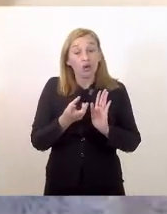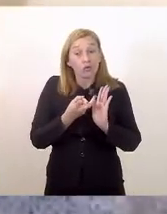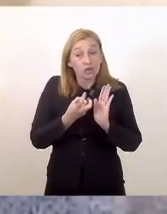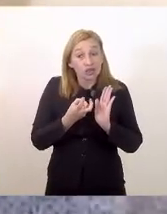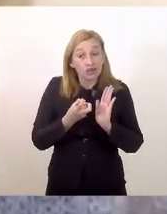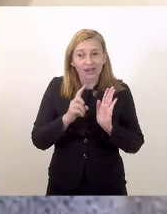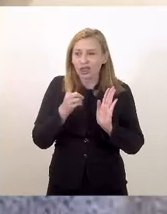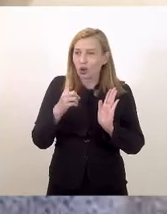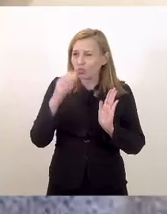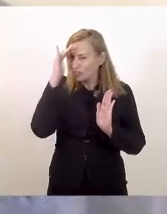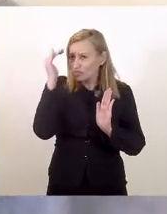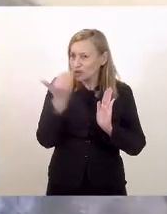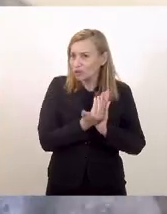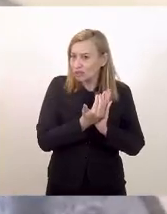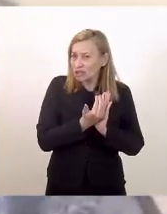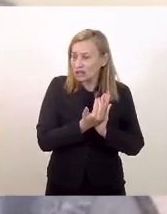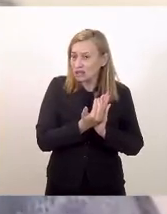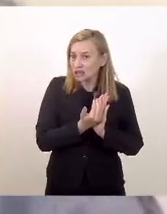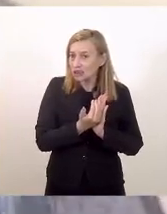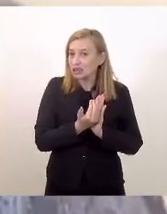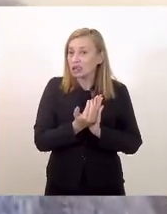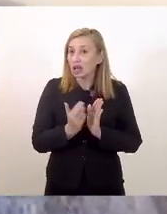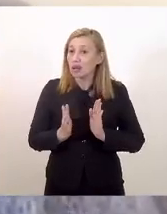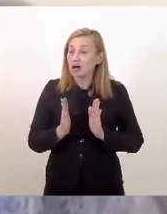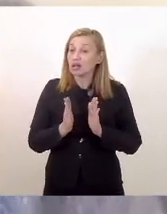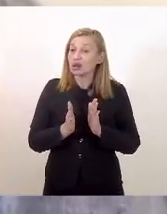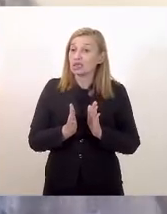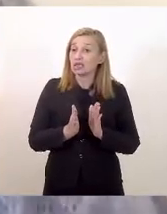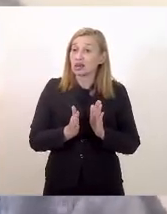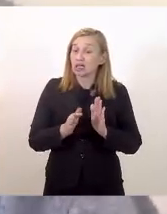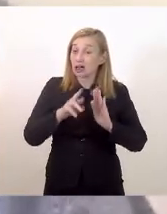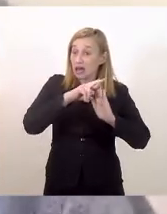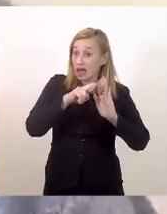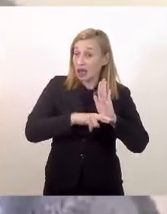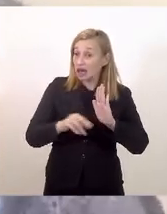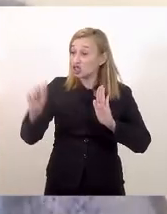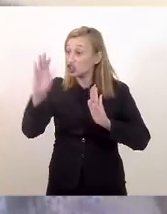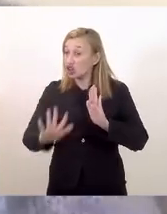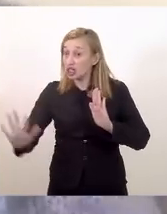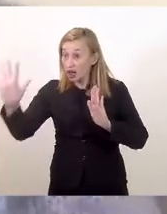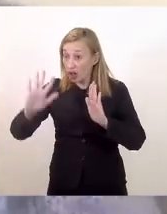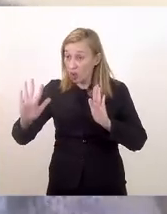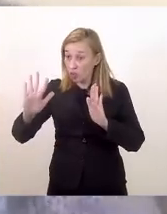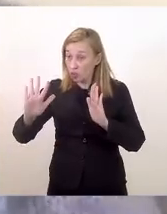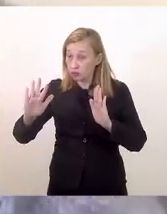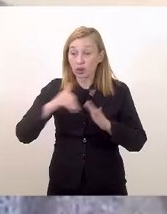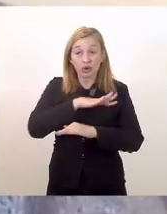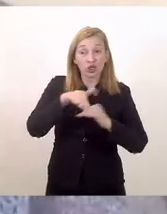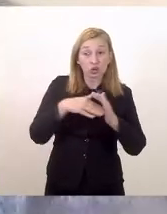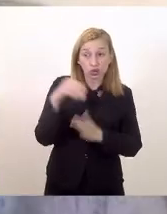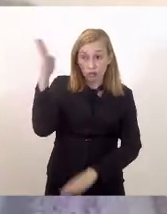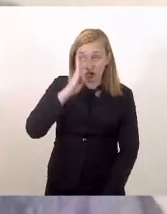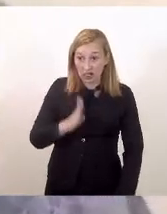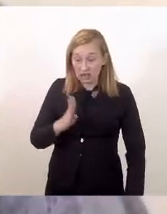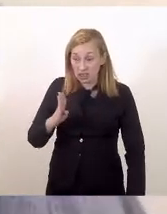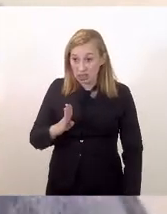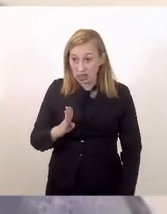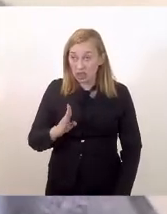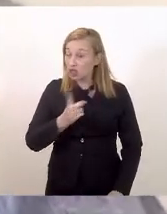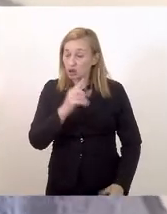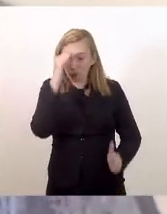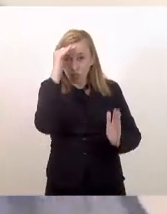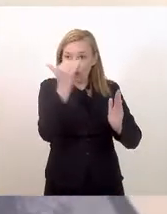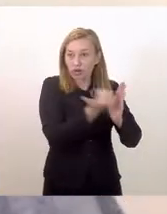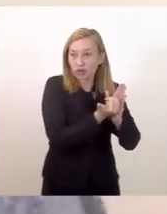não cumprimento, ou que seria a padronização da norma técnica e o seu não cumprimento com as vítimas de violência